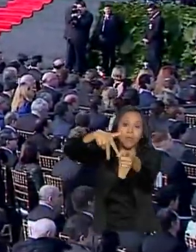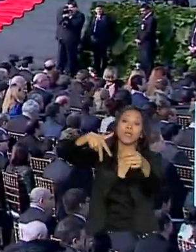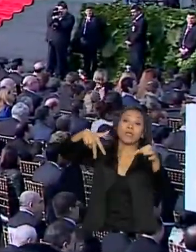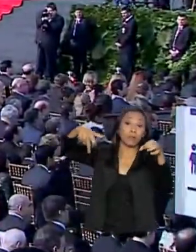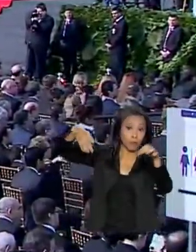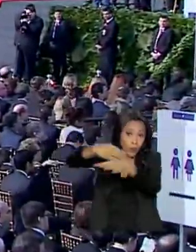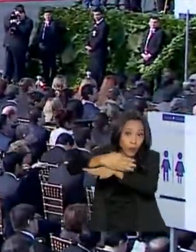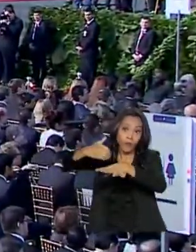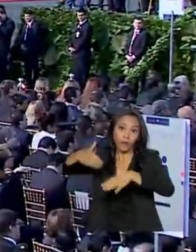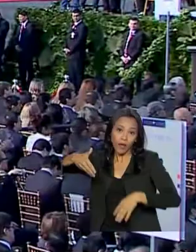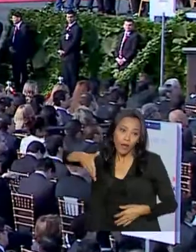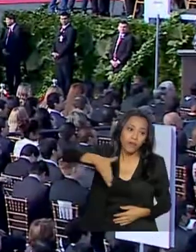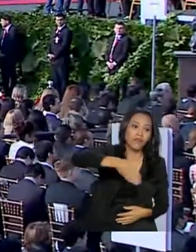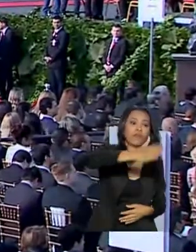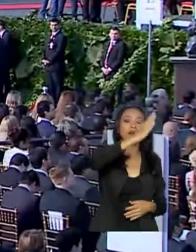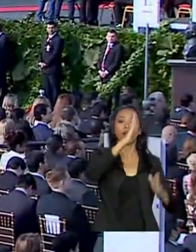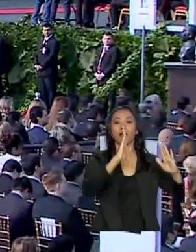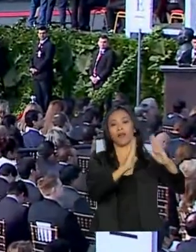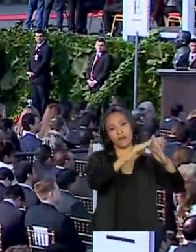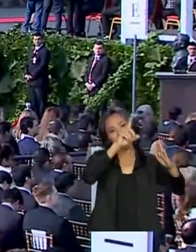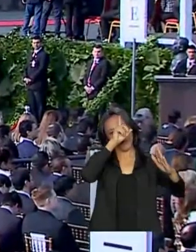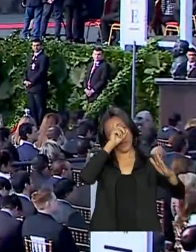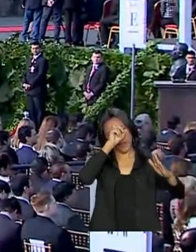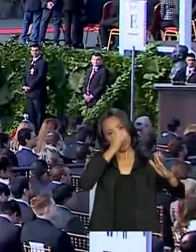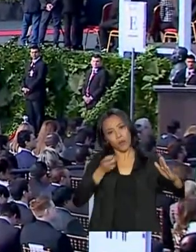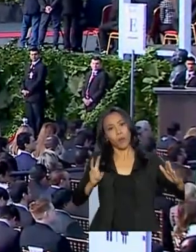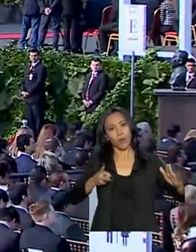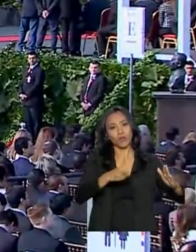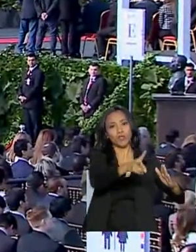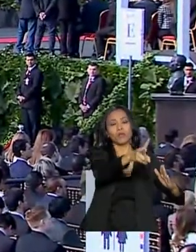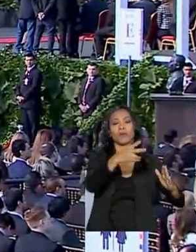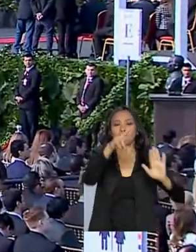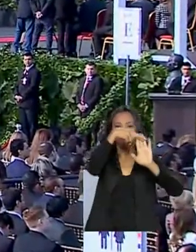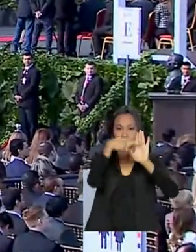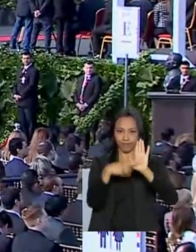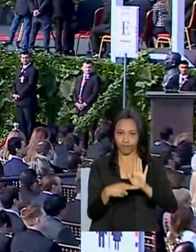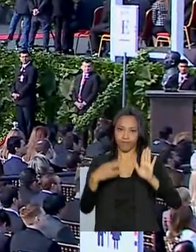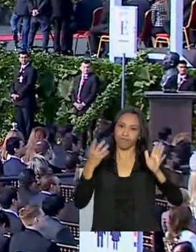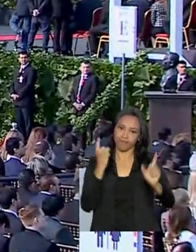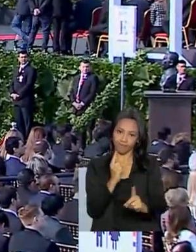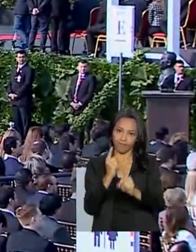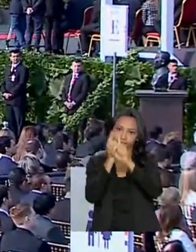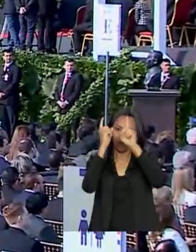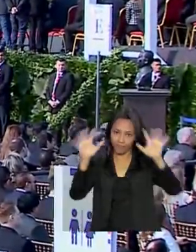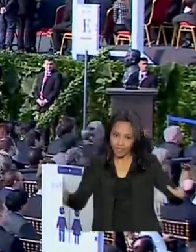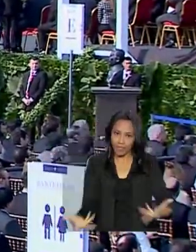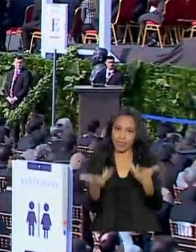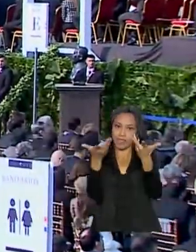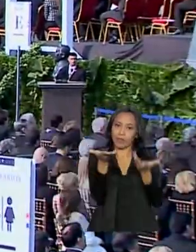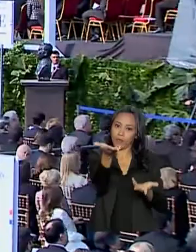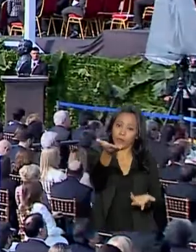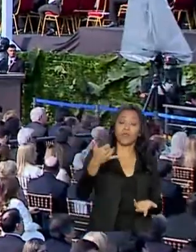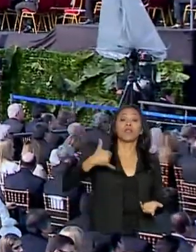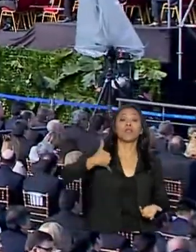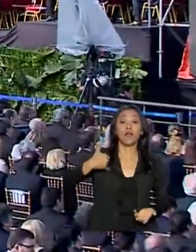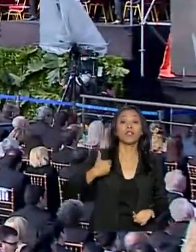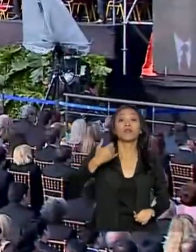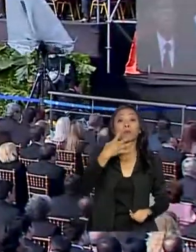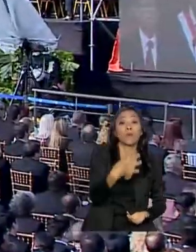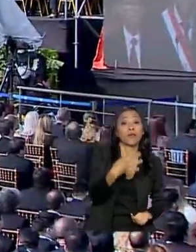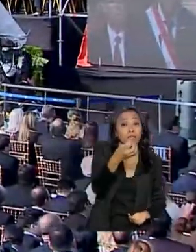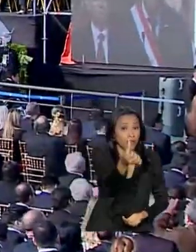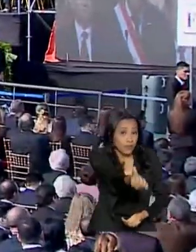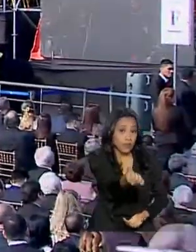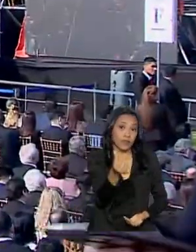catedral para a continuação desse rito, dessa cerimônia. O presidente Mário Abdo Benítez, ele tem 46 anos